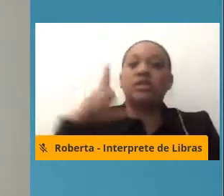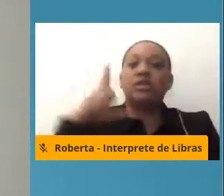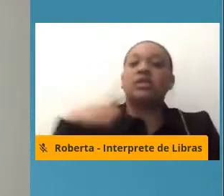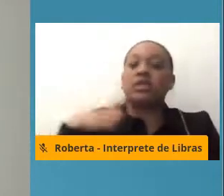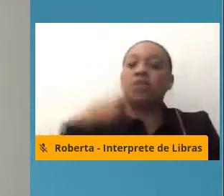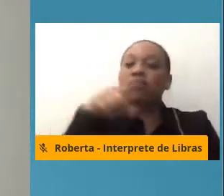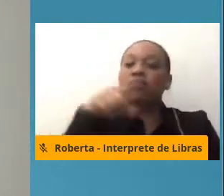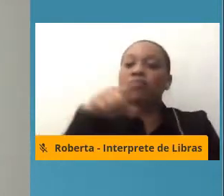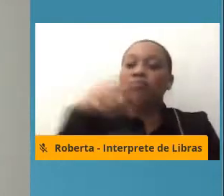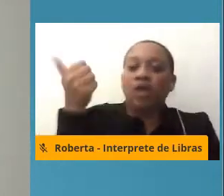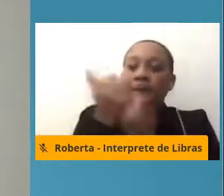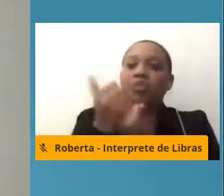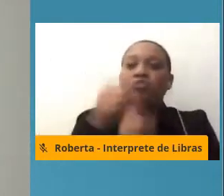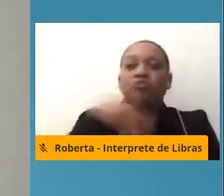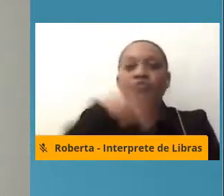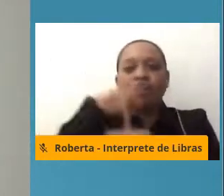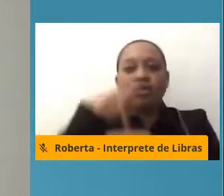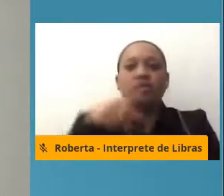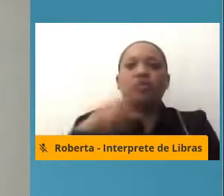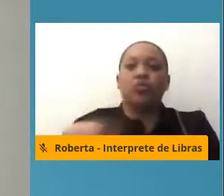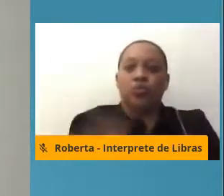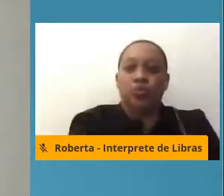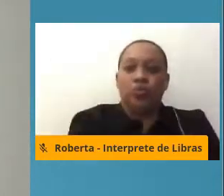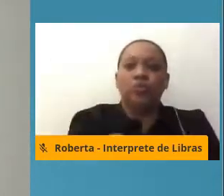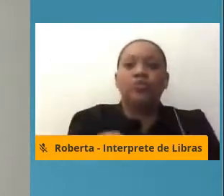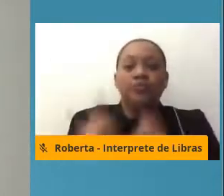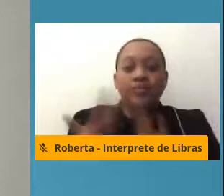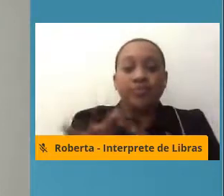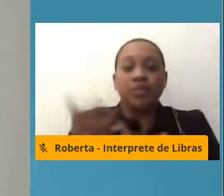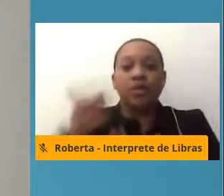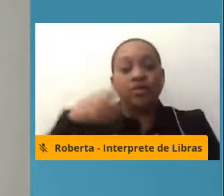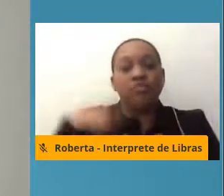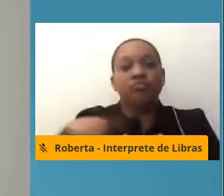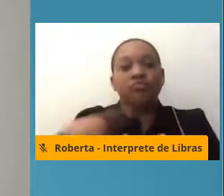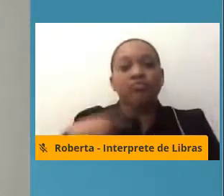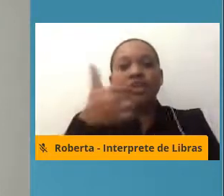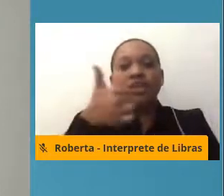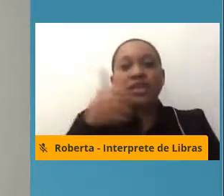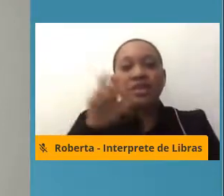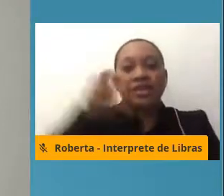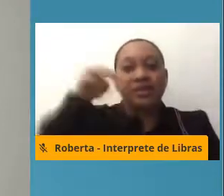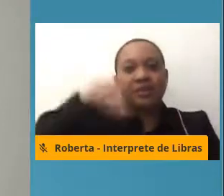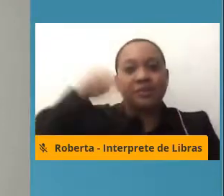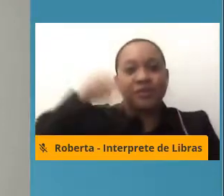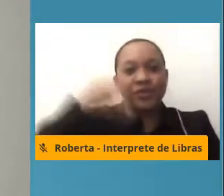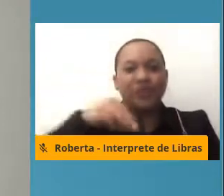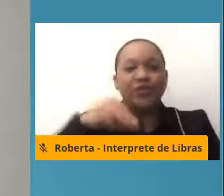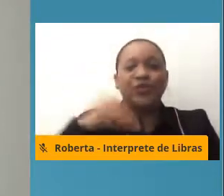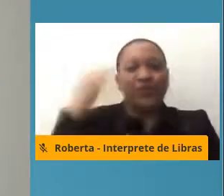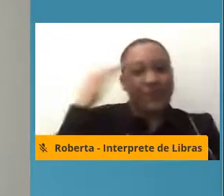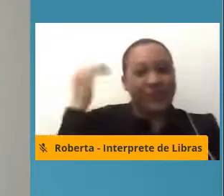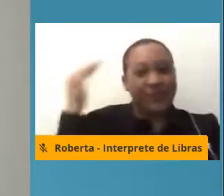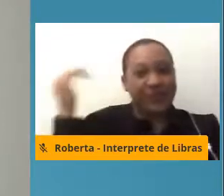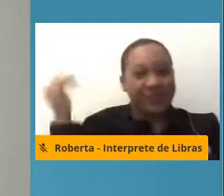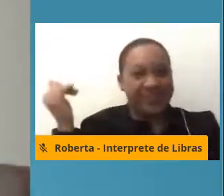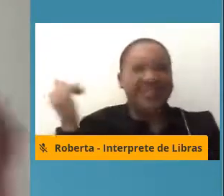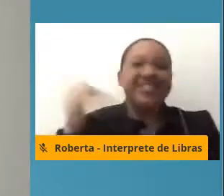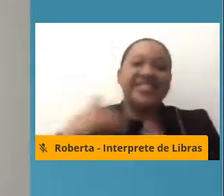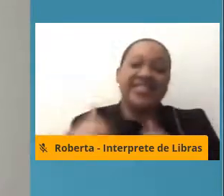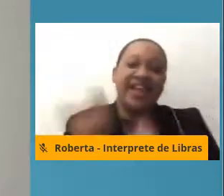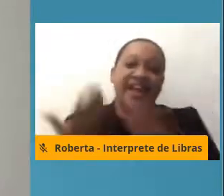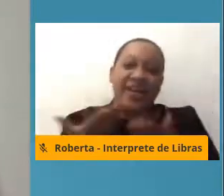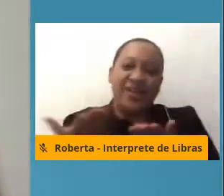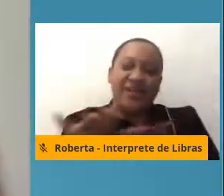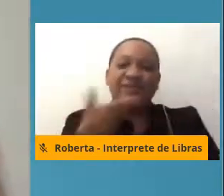Tá bom? Dito isso, gastos aqui os meus 15 minutos de fama, eu vou, em primeiro lugar, fazer